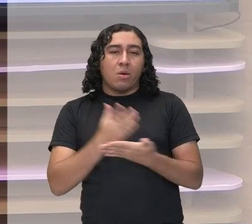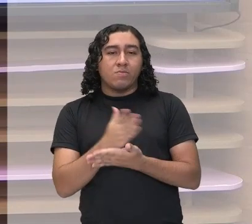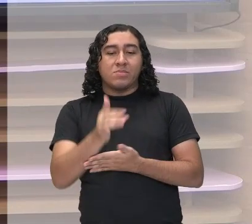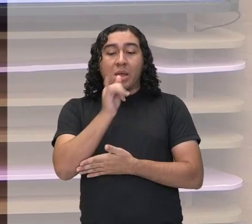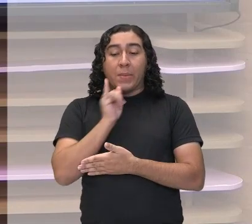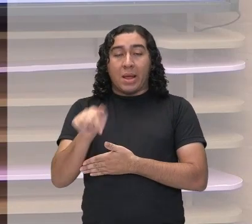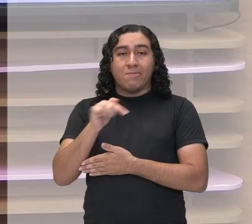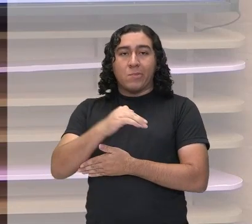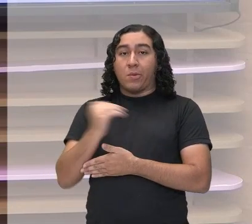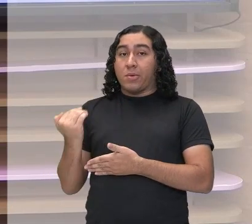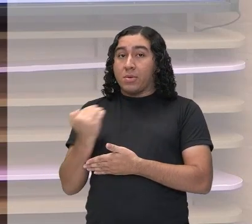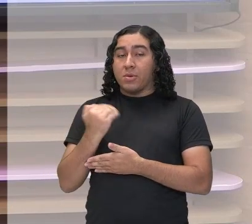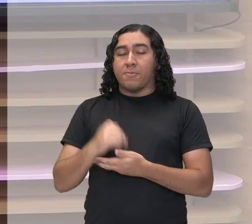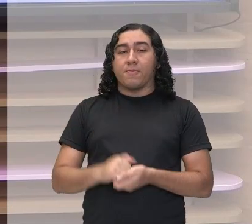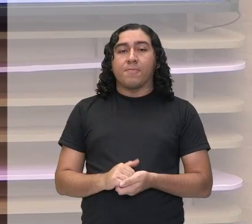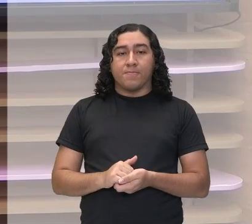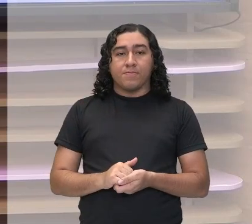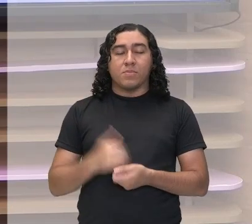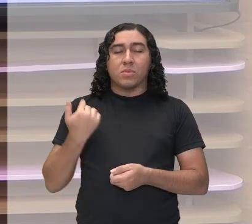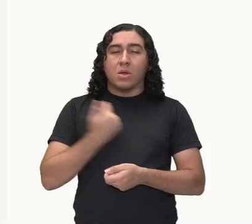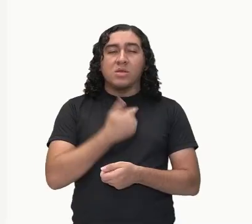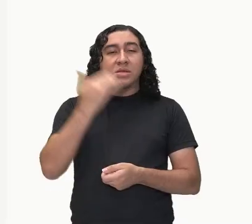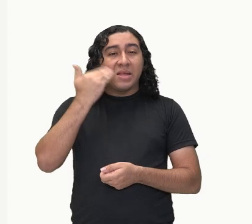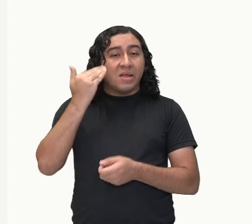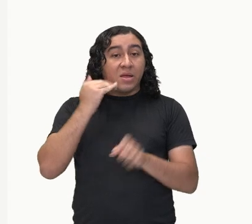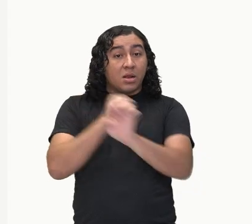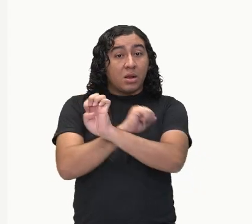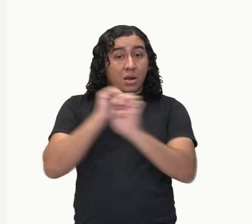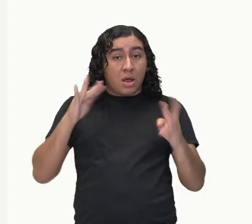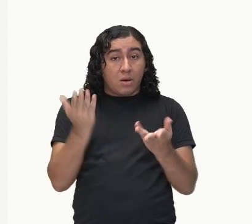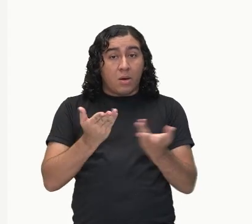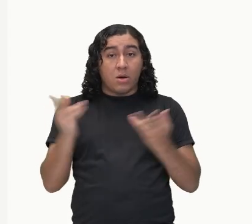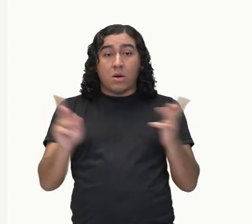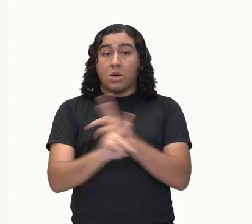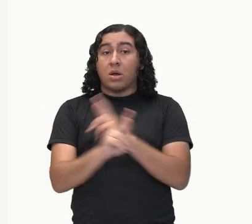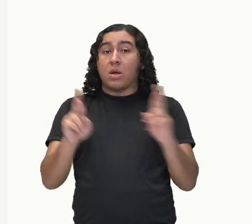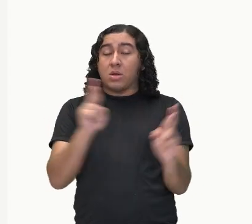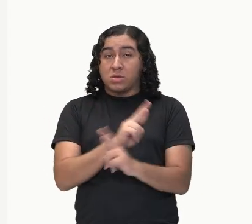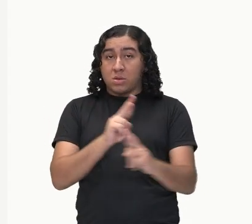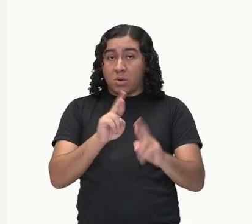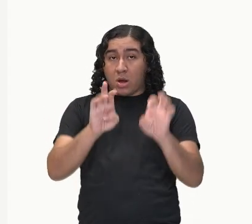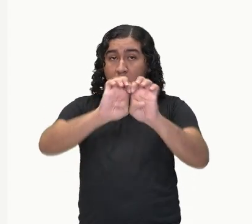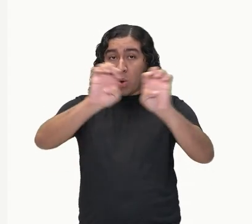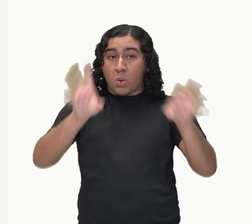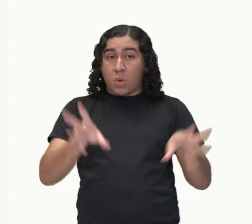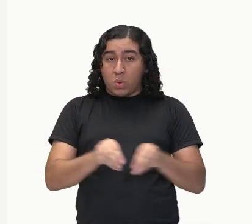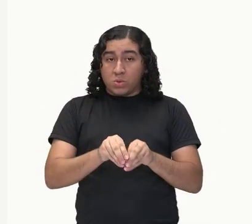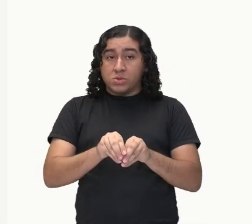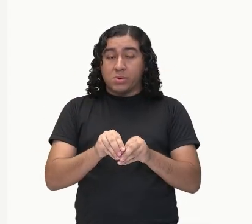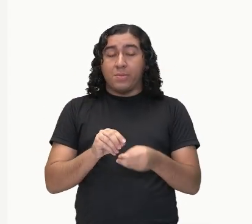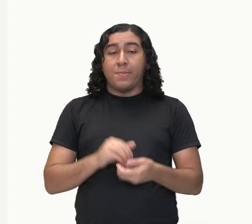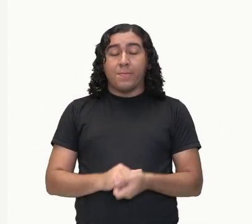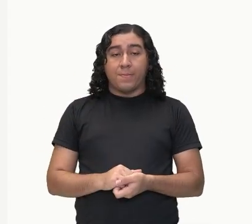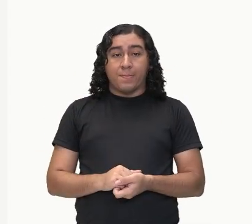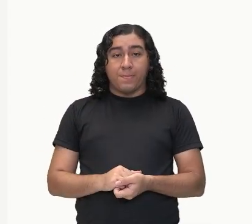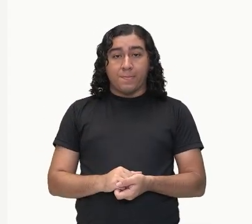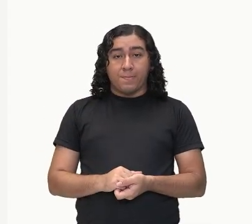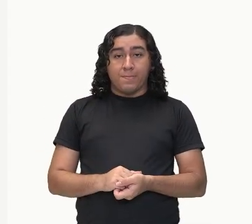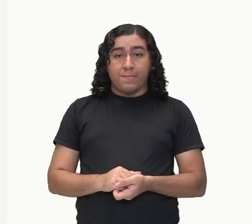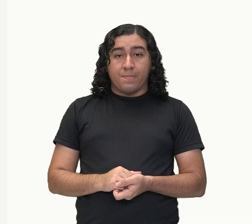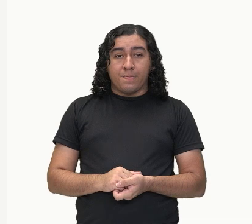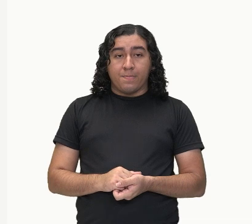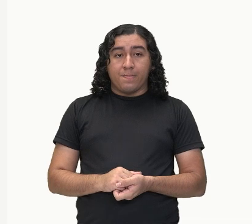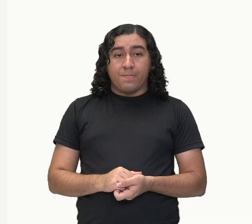a vida. Então vamos entender um pouquinho aí sobre essas relações ecológicas. Como eu